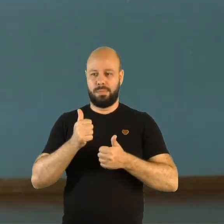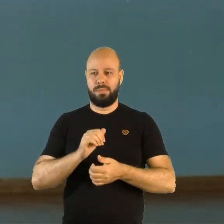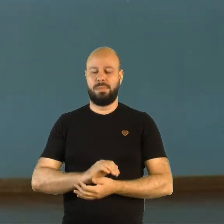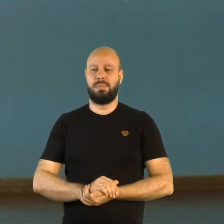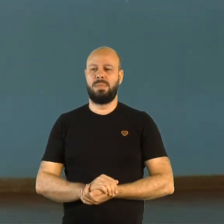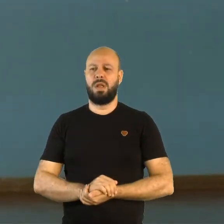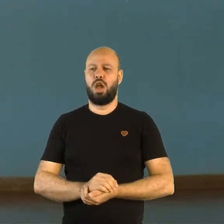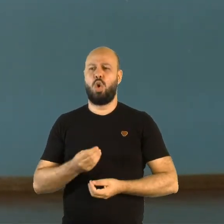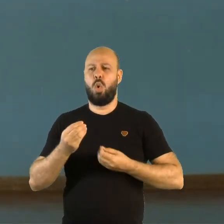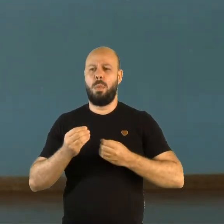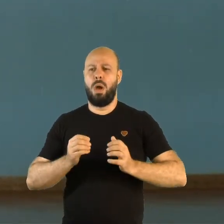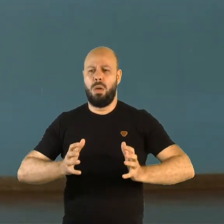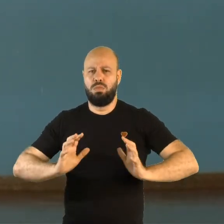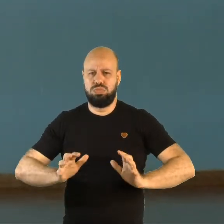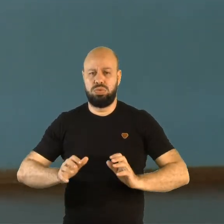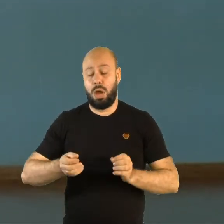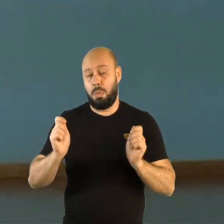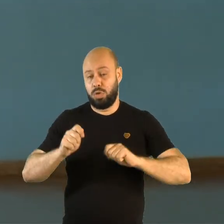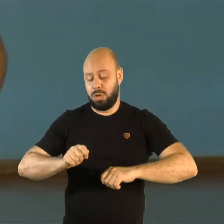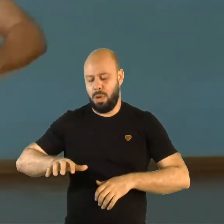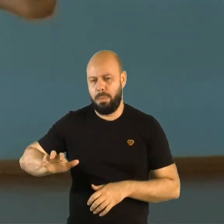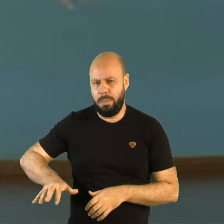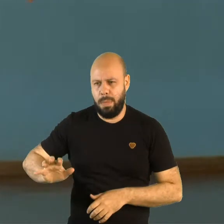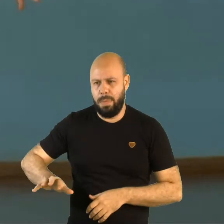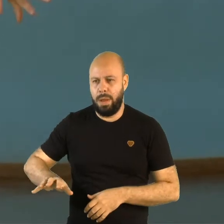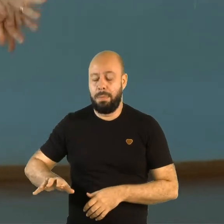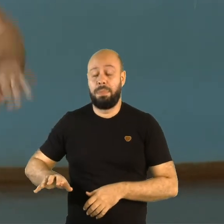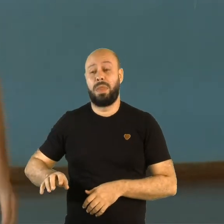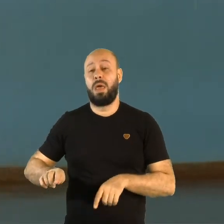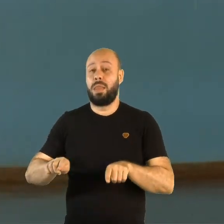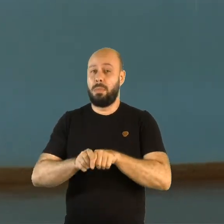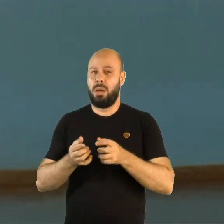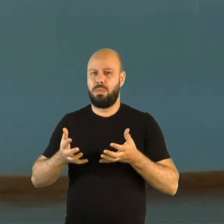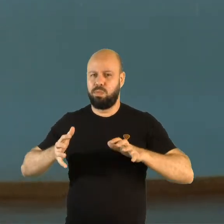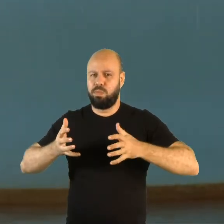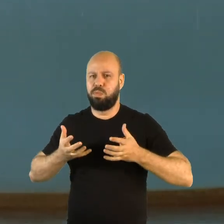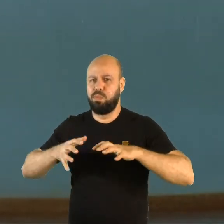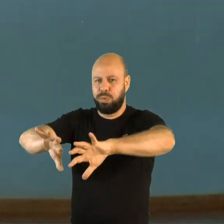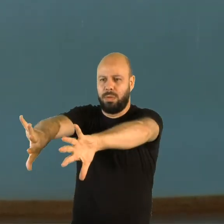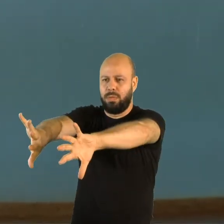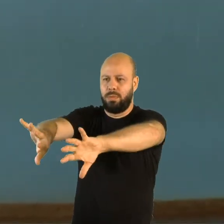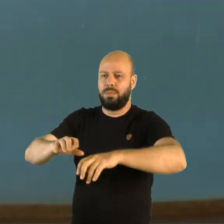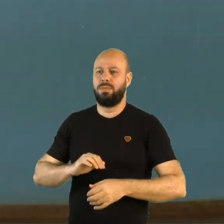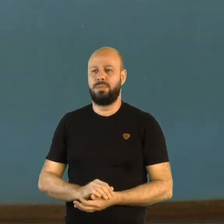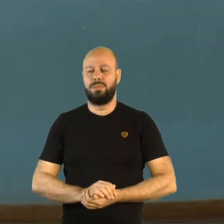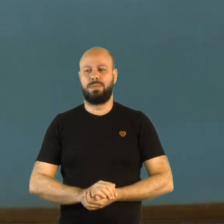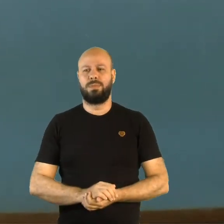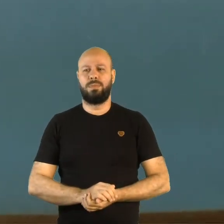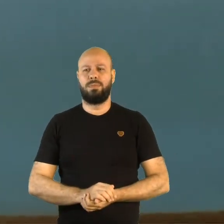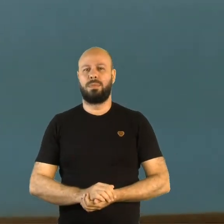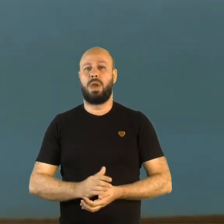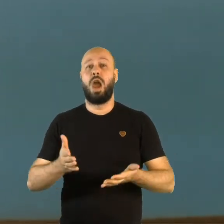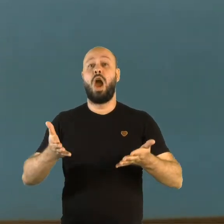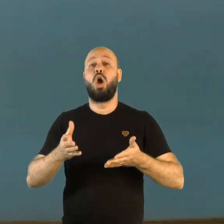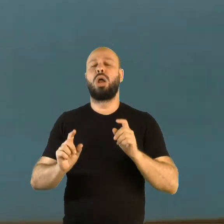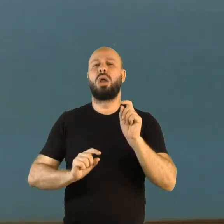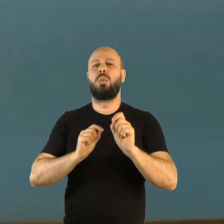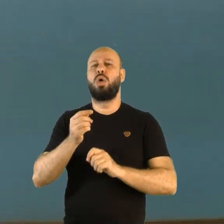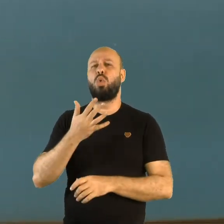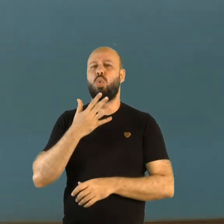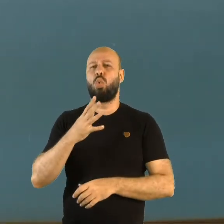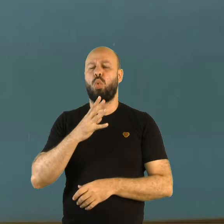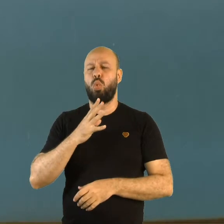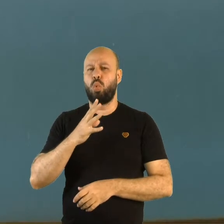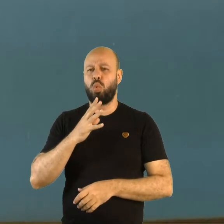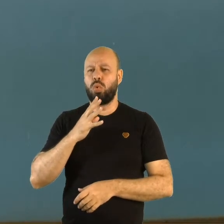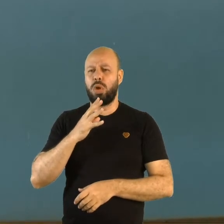de empunhadura aonde eu posso driblar mas também passar e agora nós vamos conhecer um pouquinho